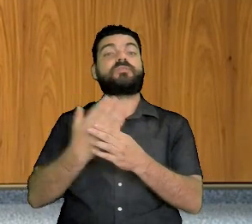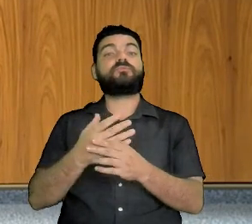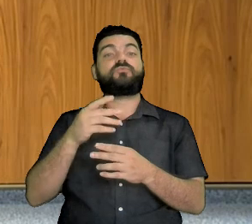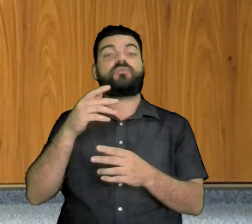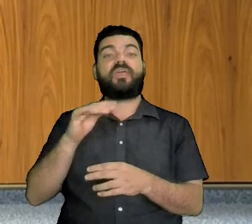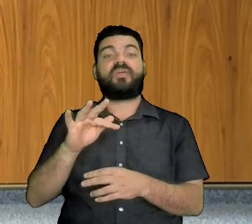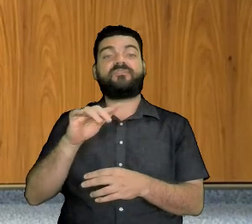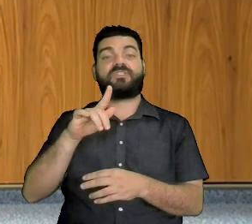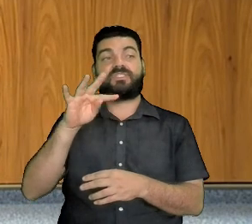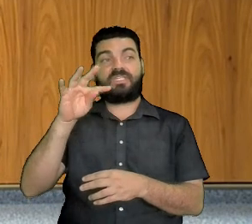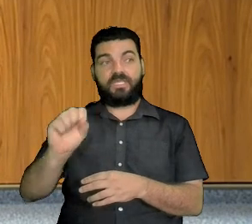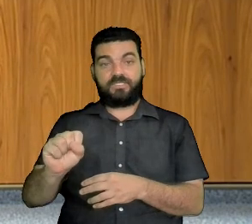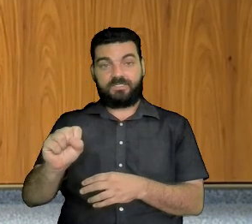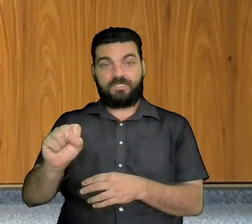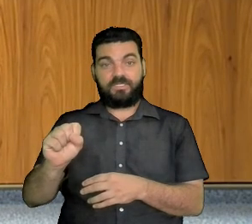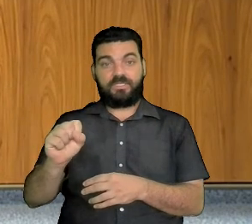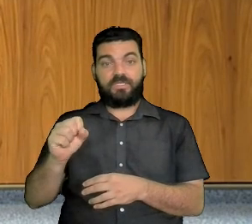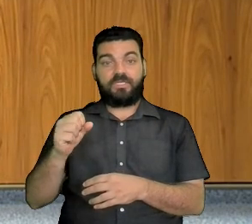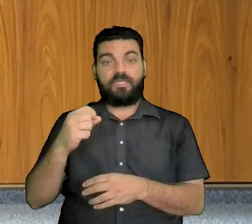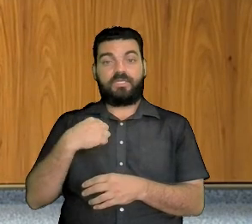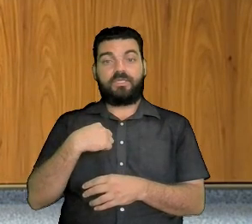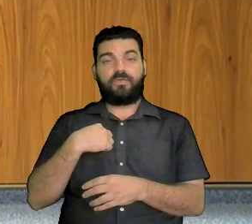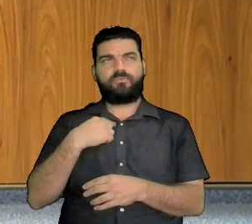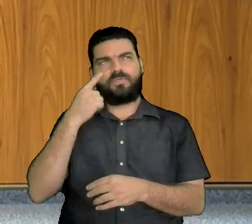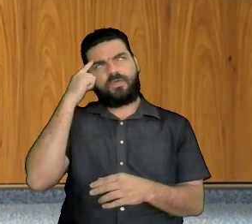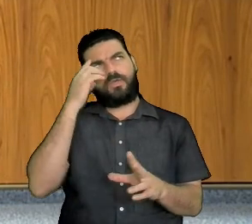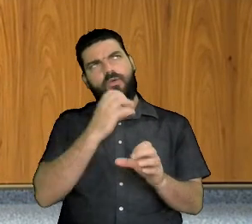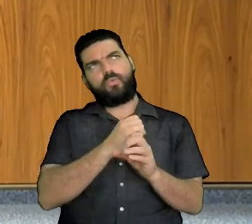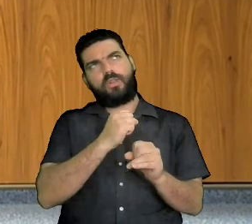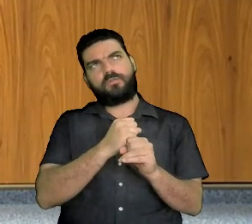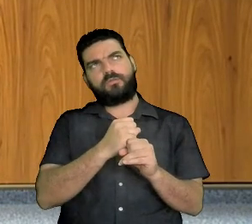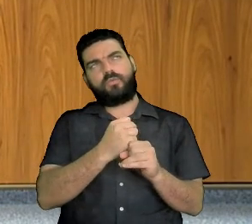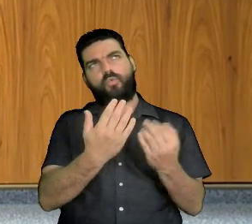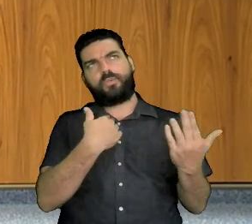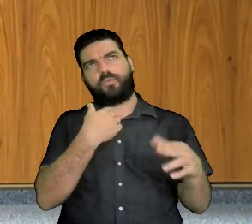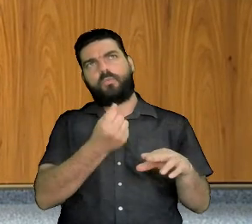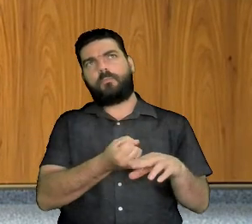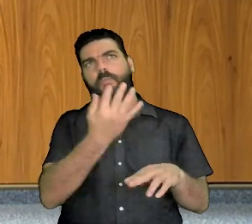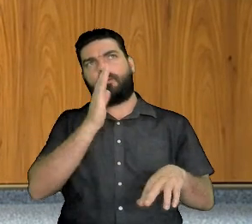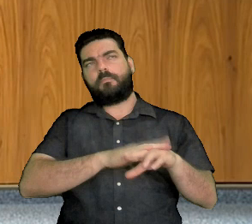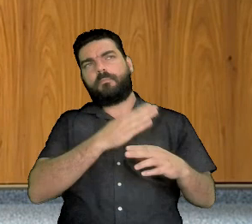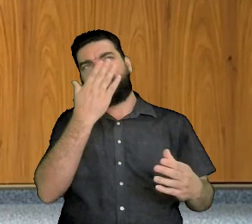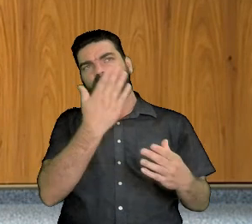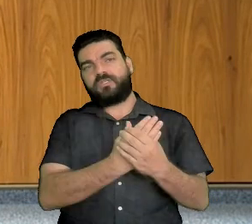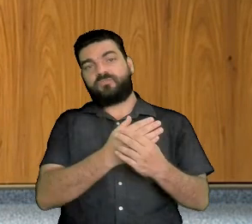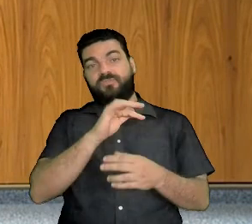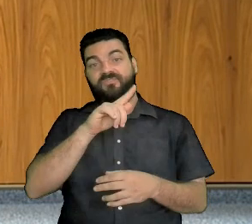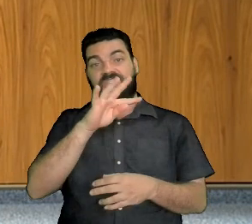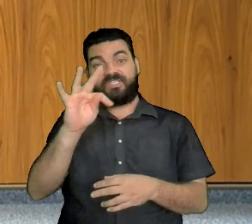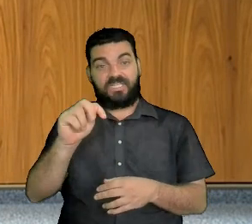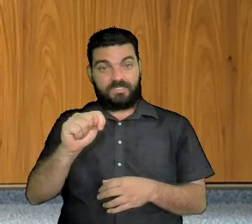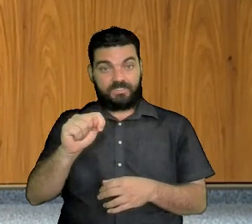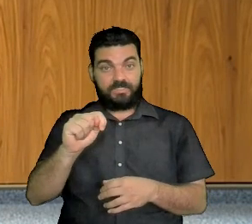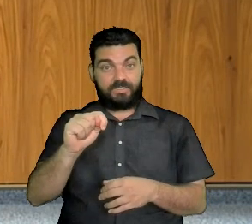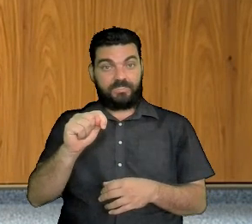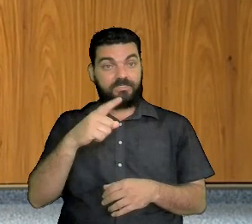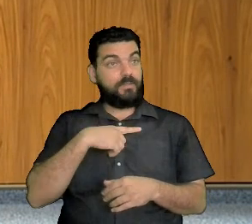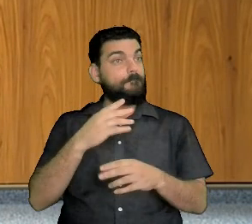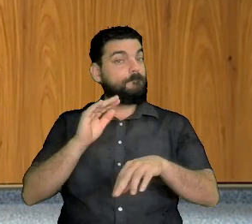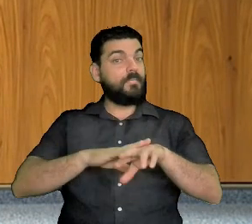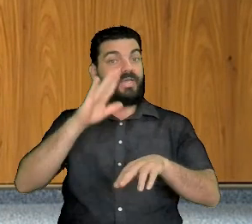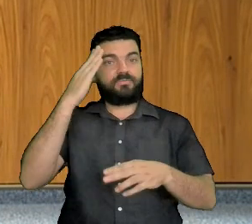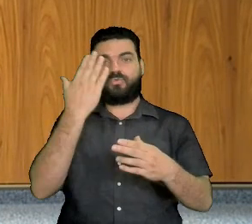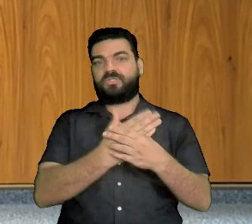a gente tinha aquelas ações de FGTS. E eu cheguei em determinado momento que eu fiz um cálculo, eu tinha mais processos de